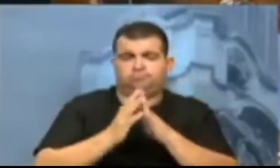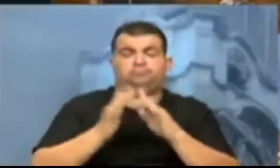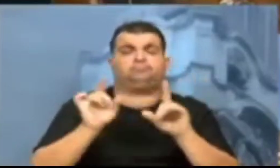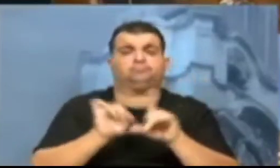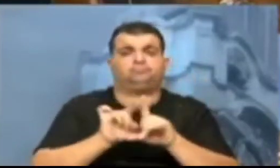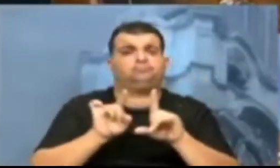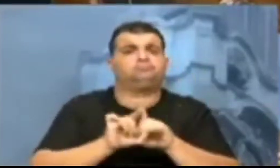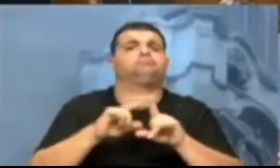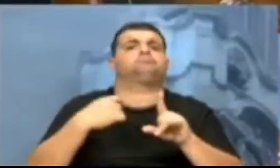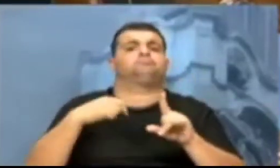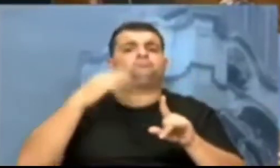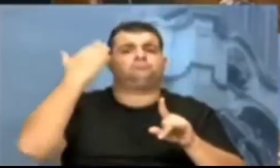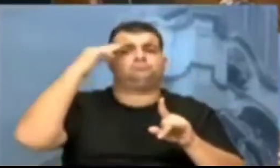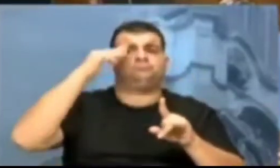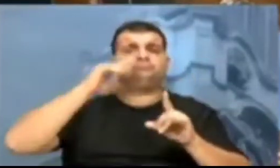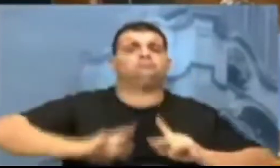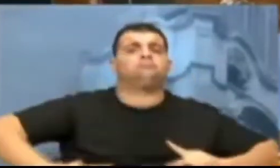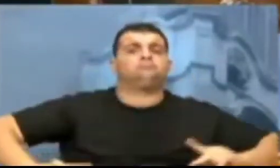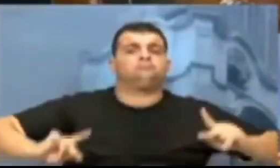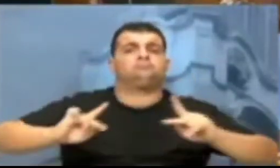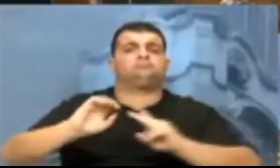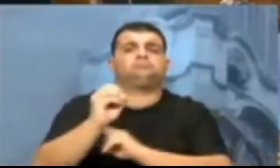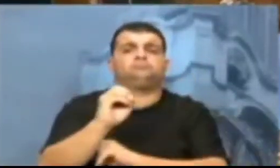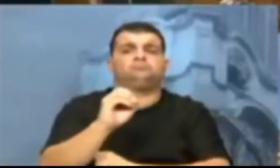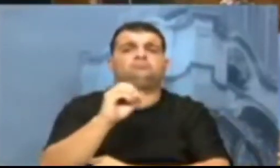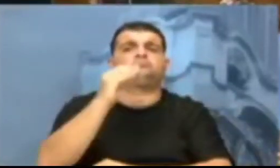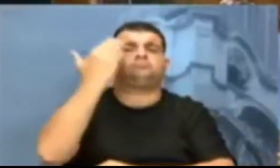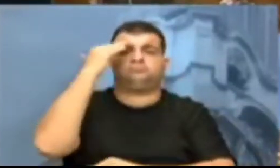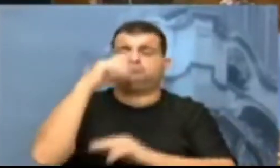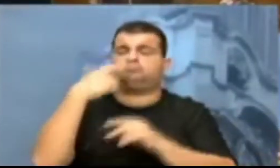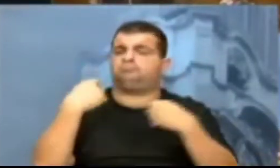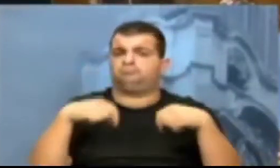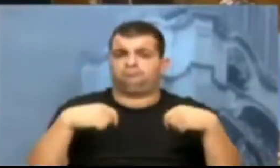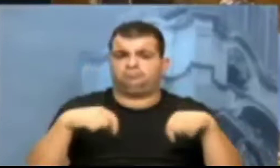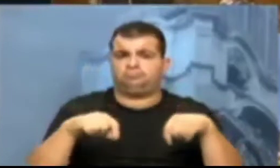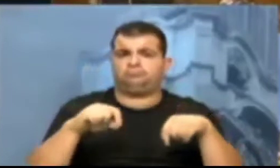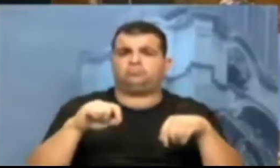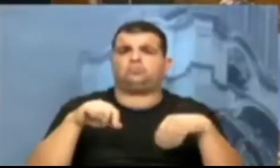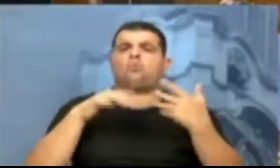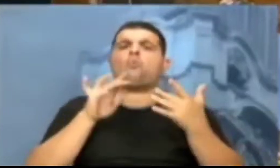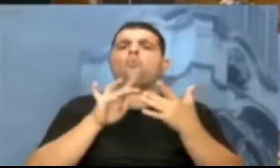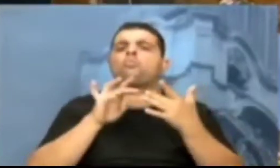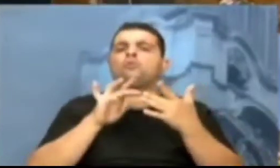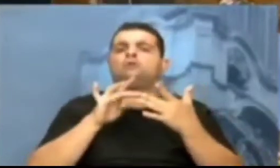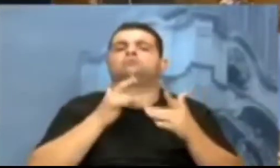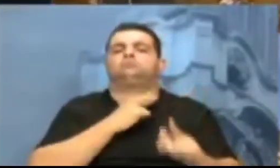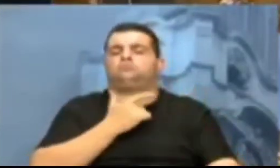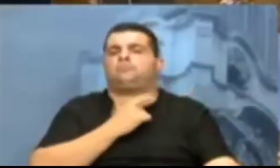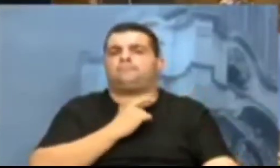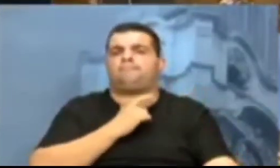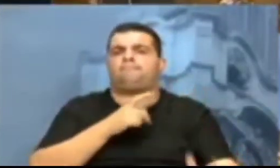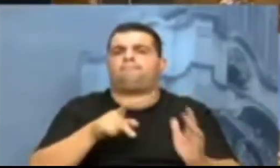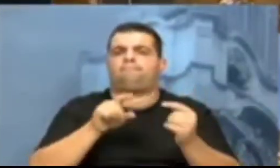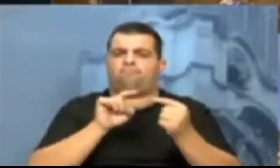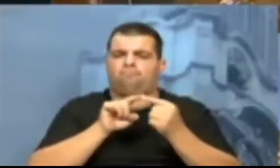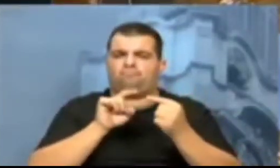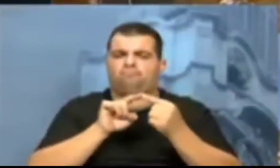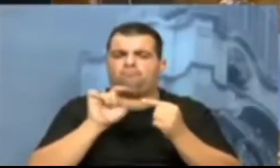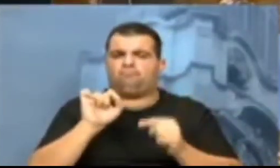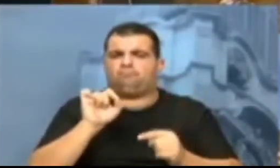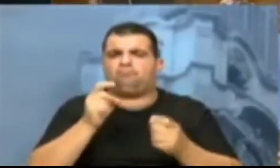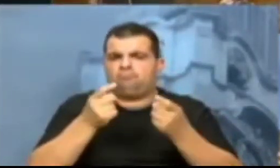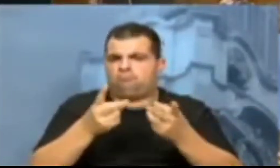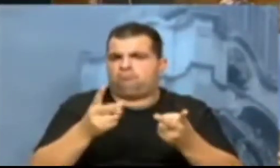que entender, e a população de Porto Alegre precisa entender, que relação isso tem com a privatização